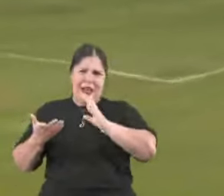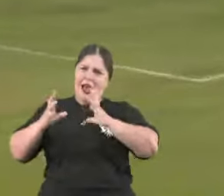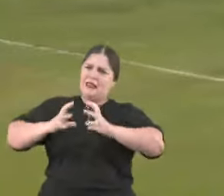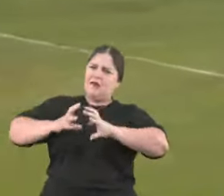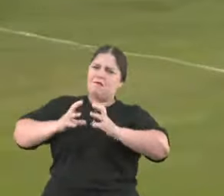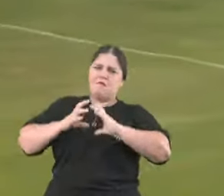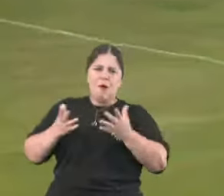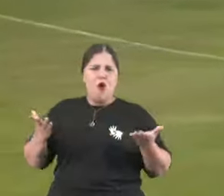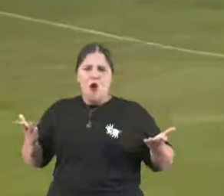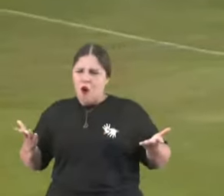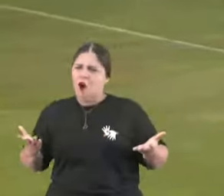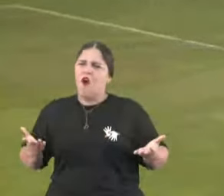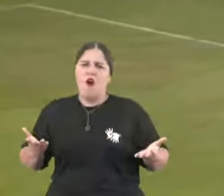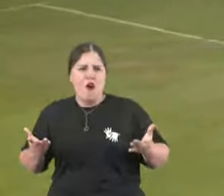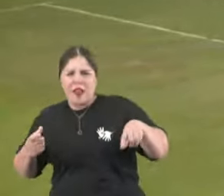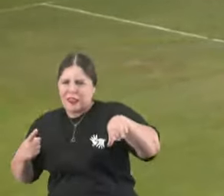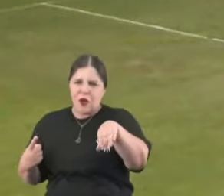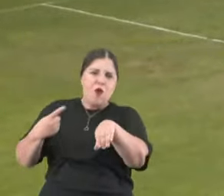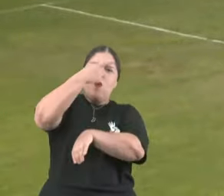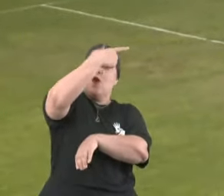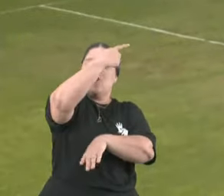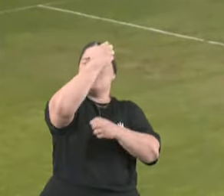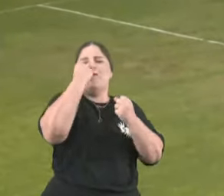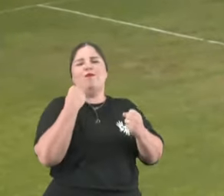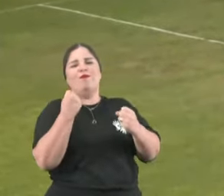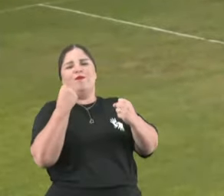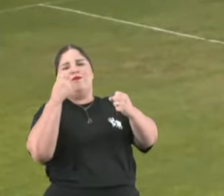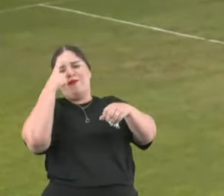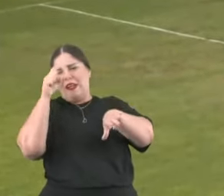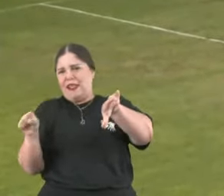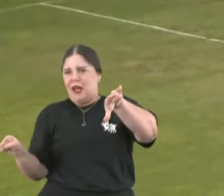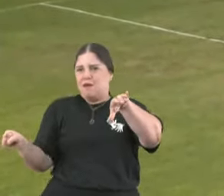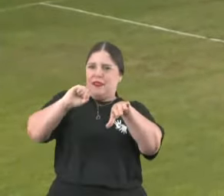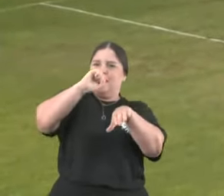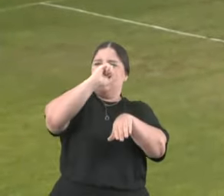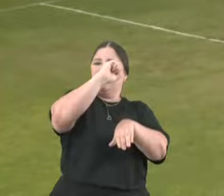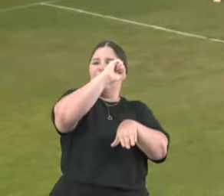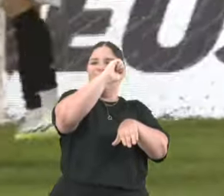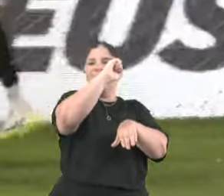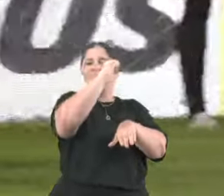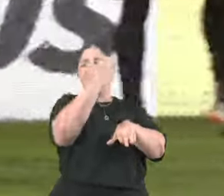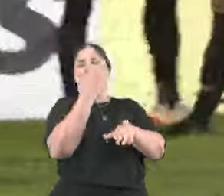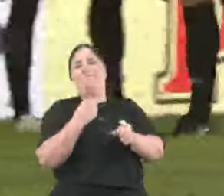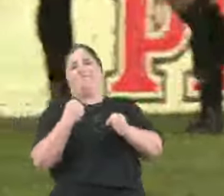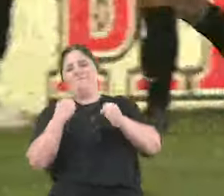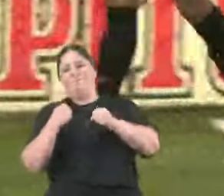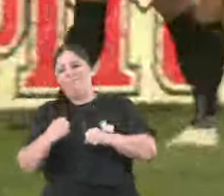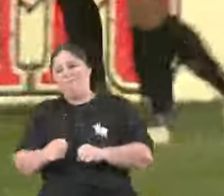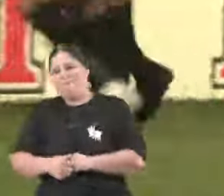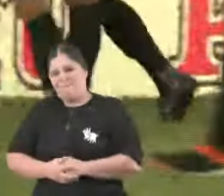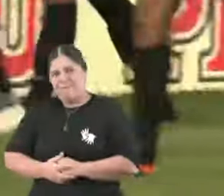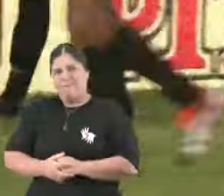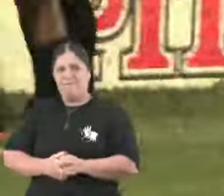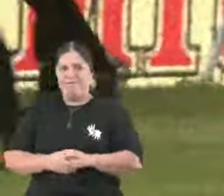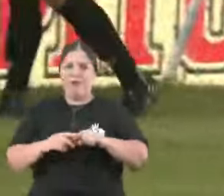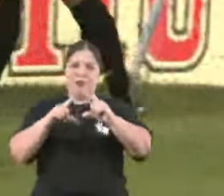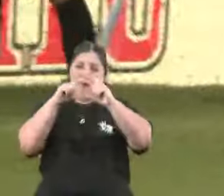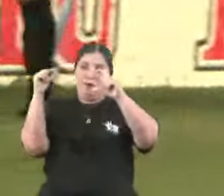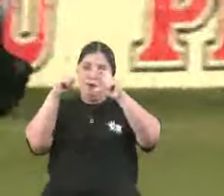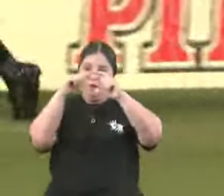cruzamento, segundo pau. Paulinho de cabeça tira dali. manda para escanteio,